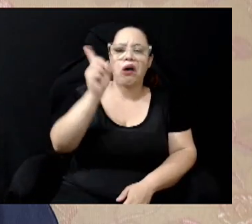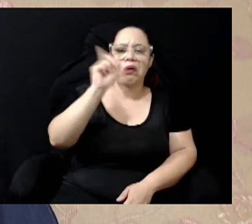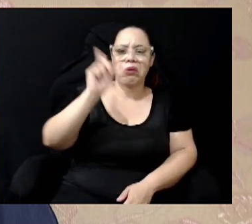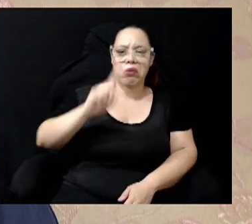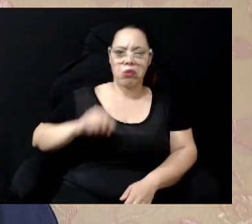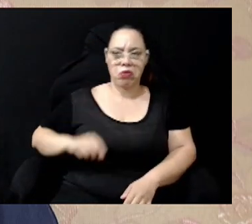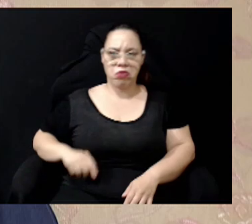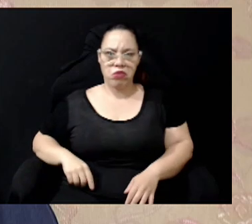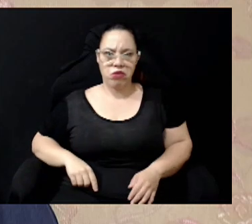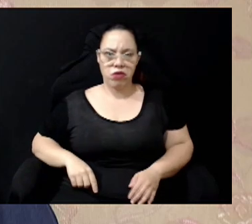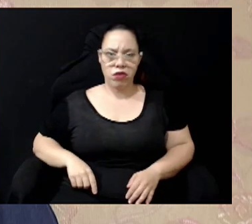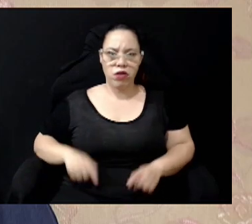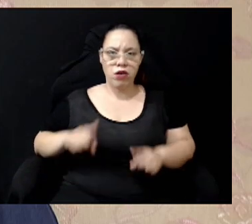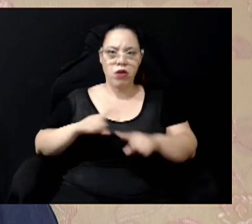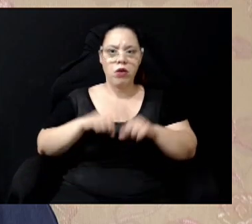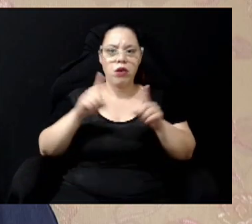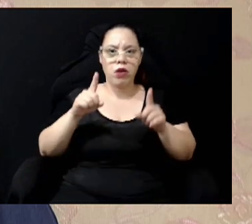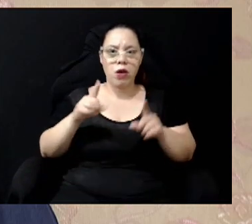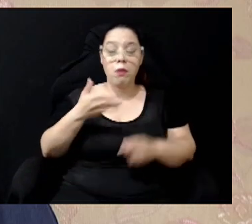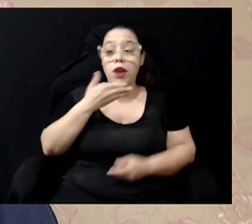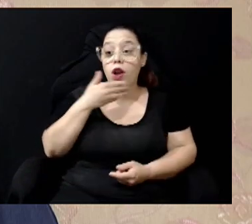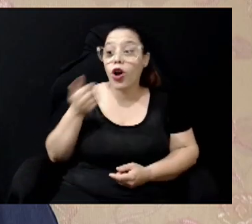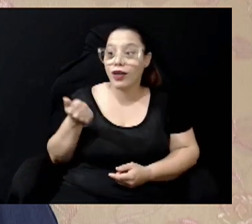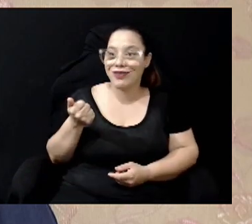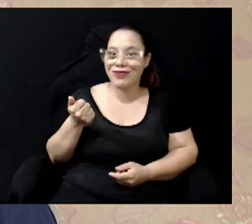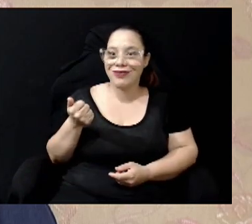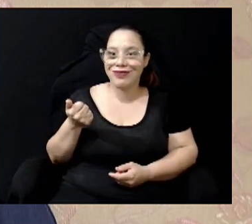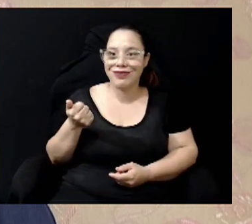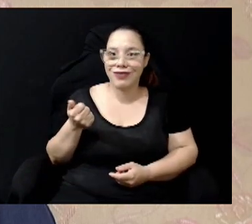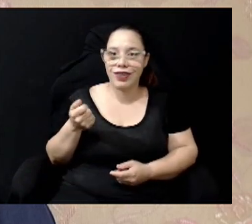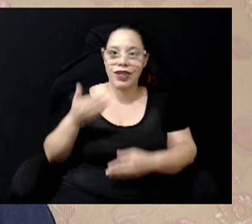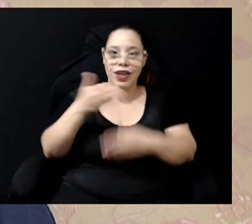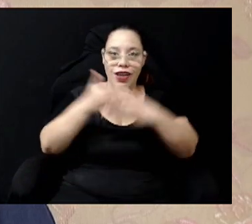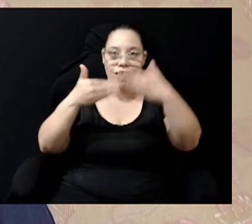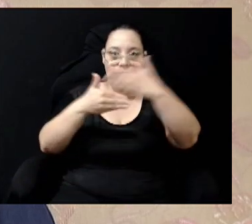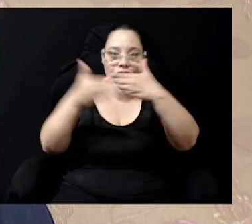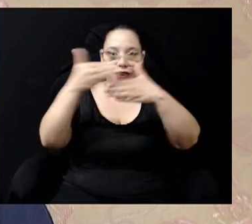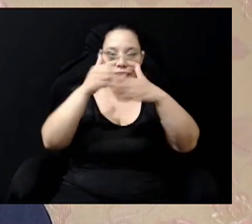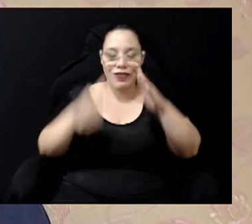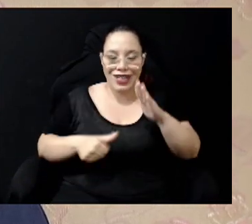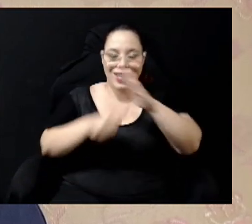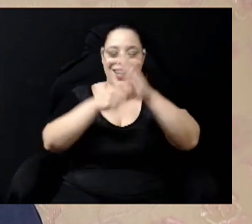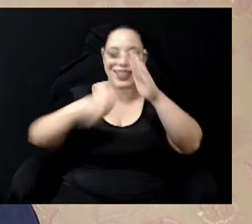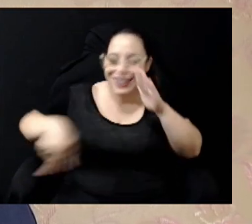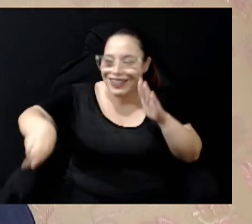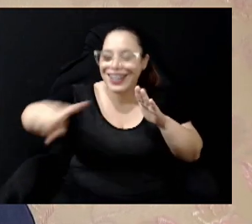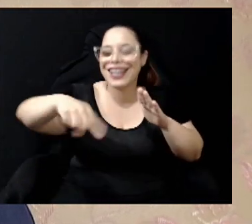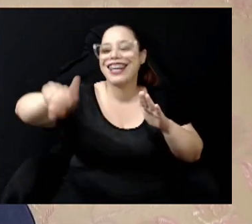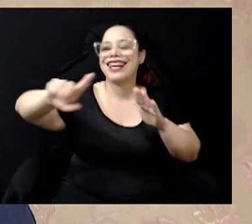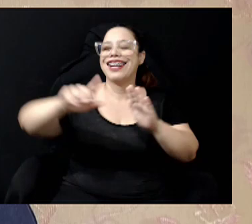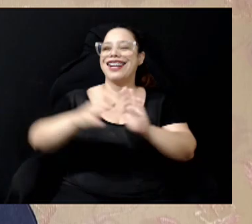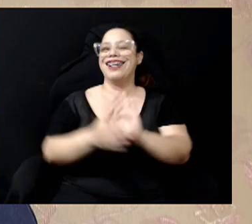Mas eu vou fazer uma coisa melhor. Eu vou construir uma sede para vocês. Em